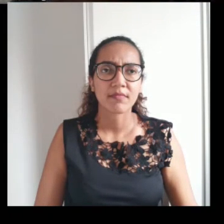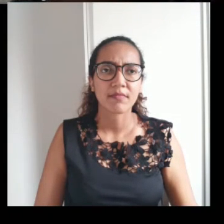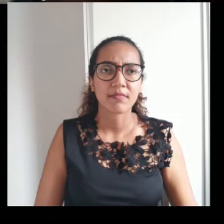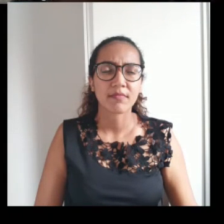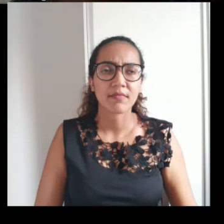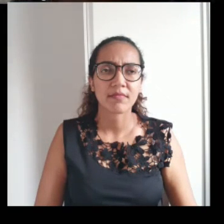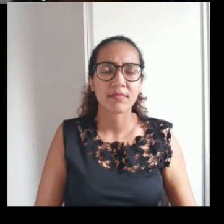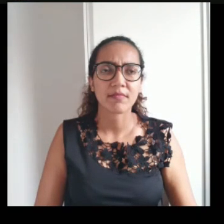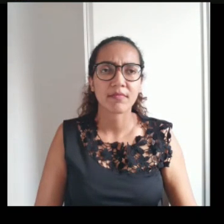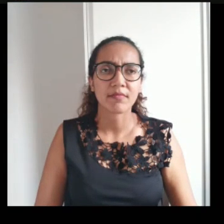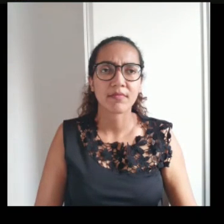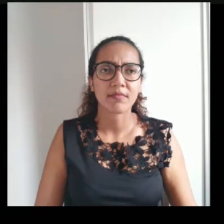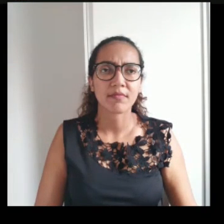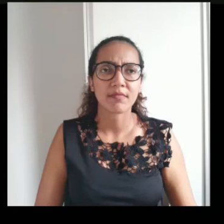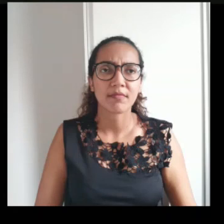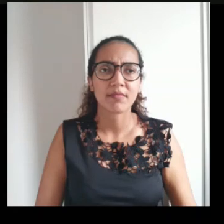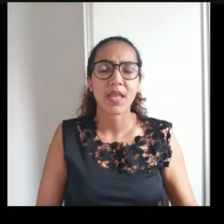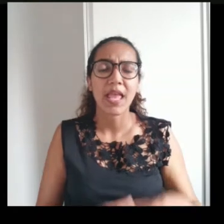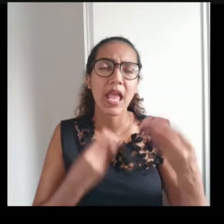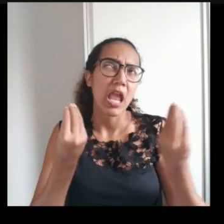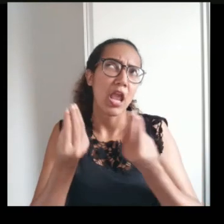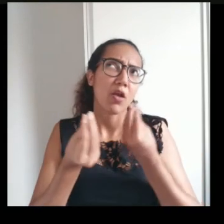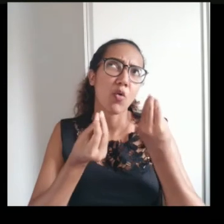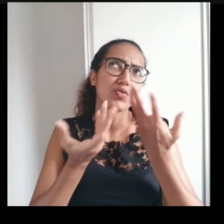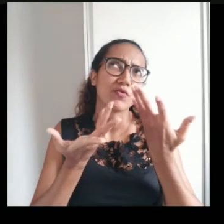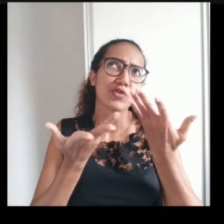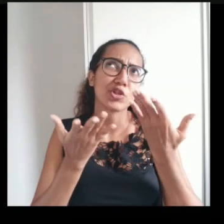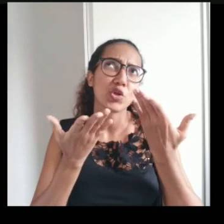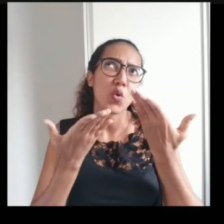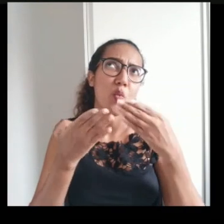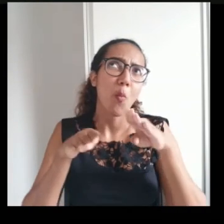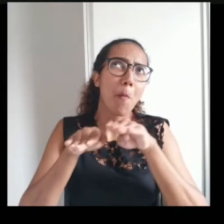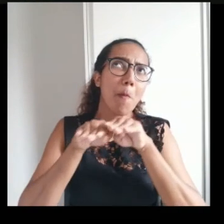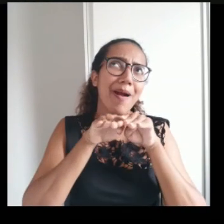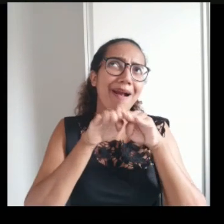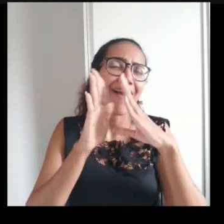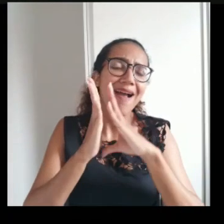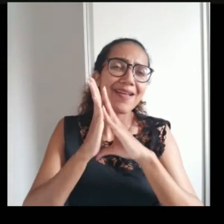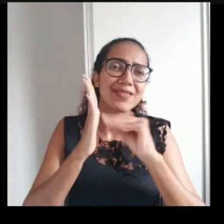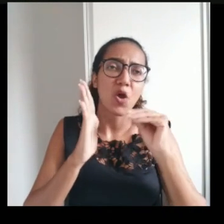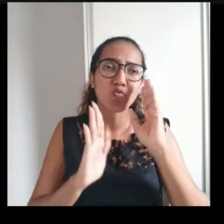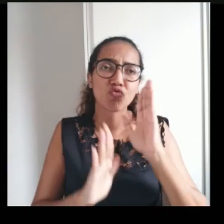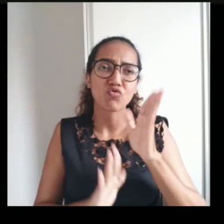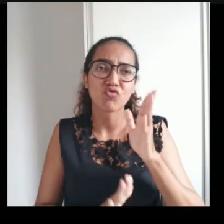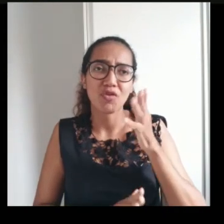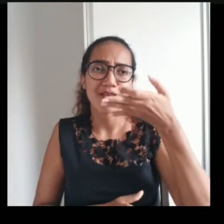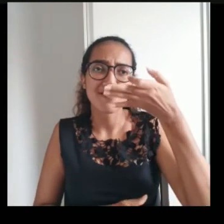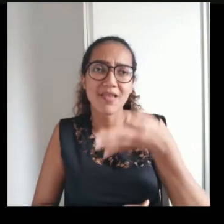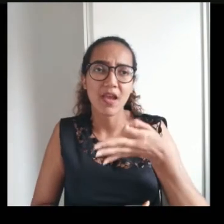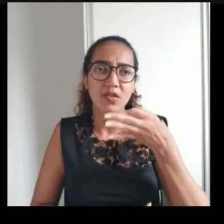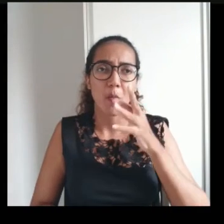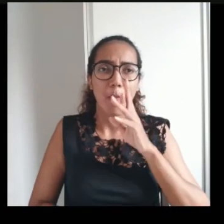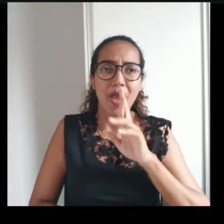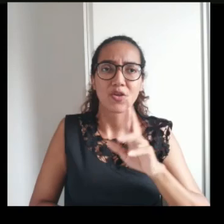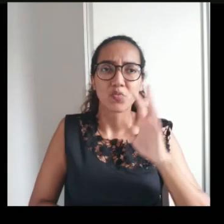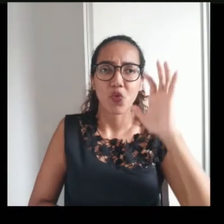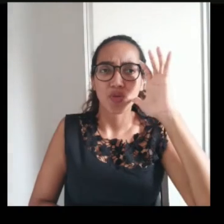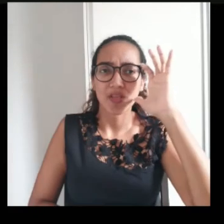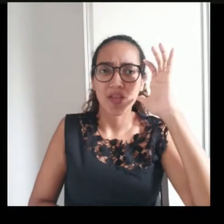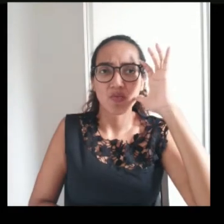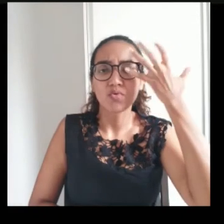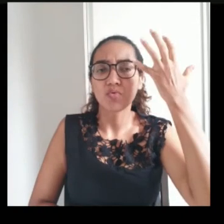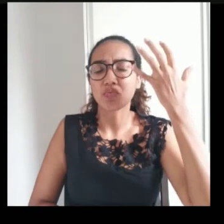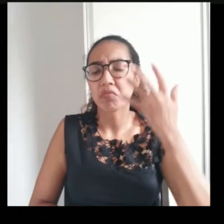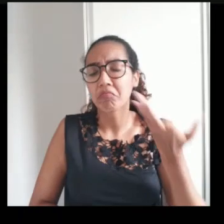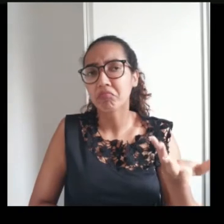padrão já definido para solucionar alguma demanda. Por exemplo, o senhor acabou de falar agora sobre o padrão